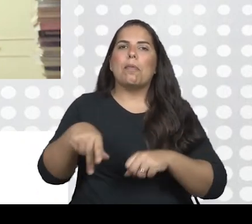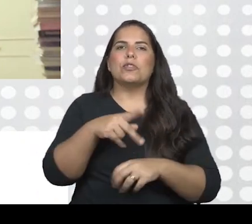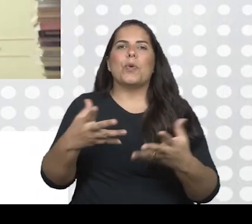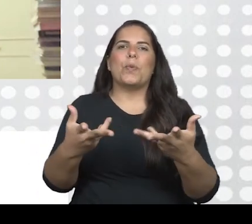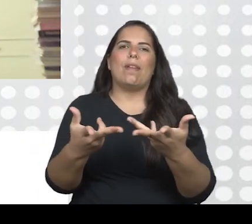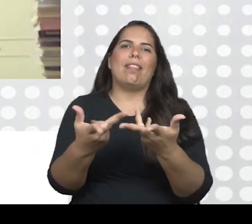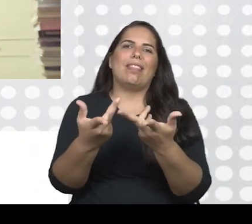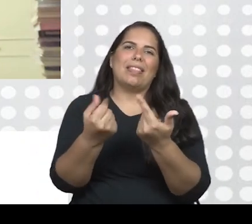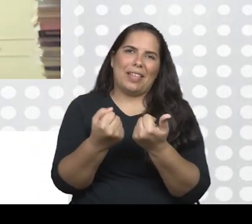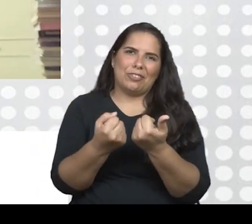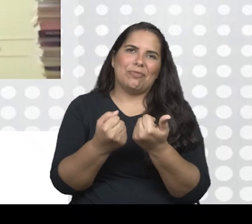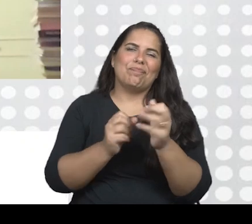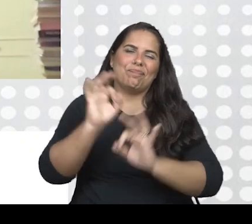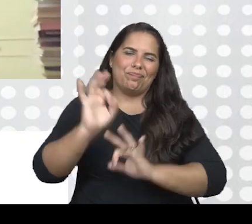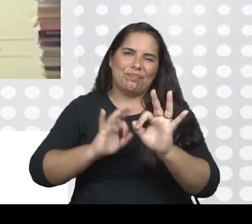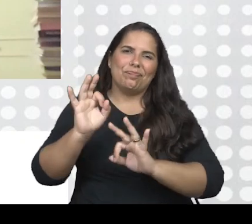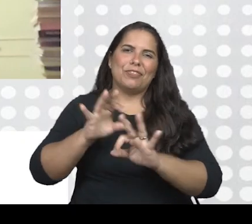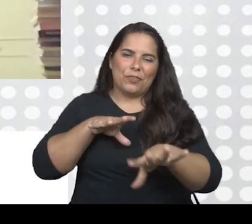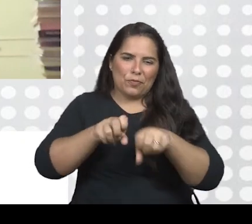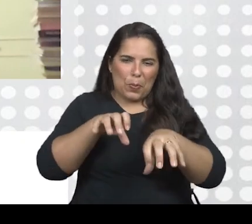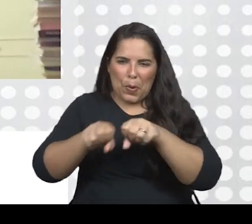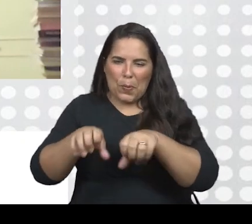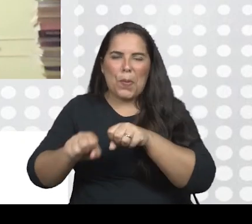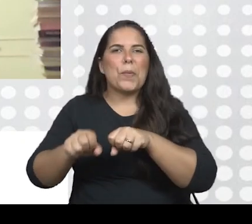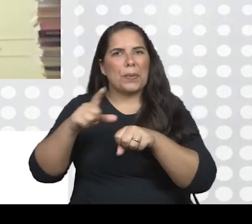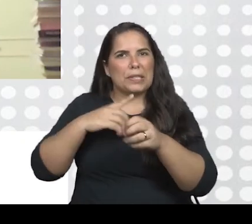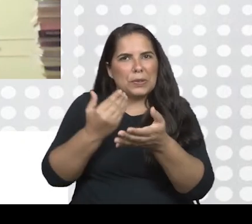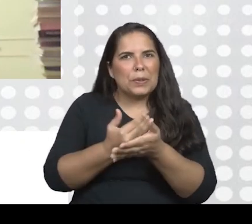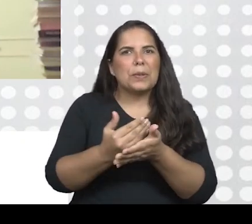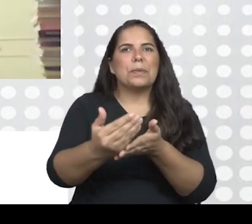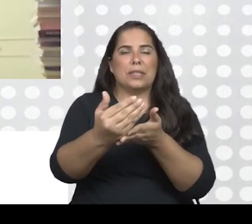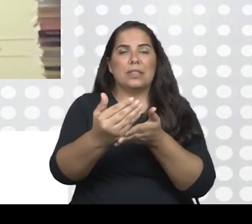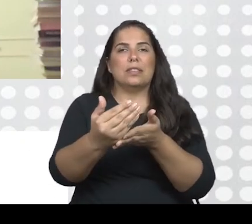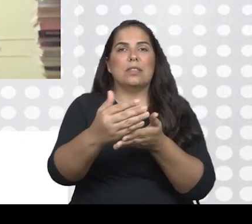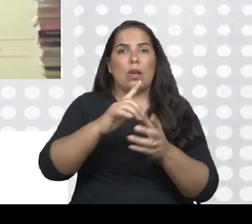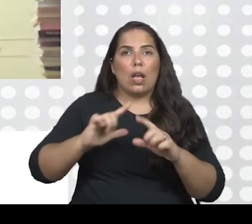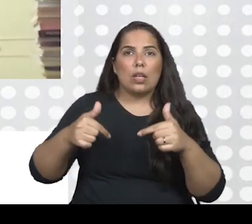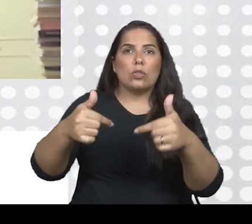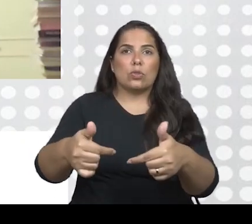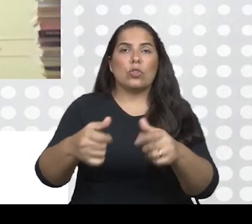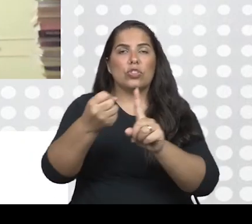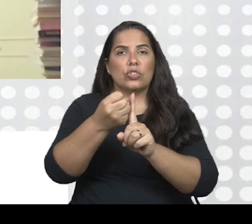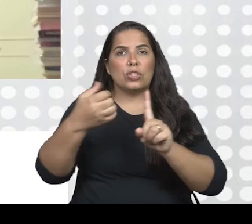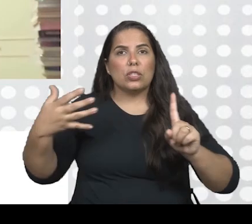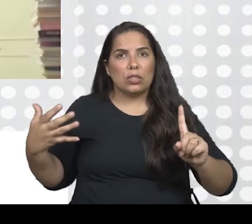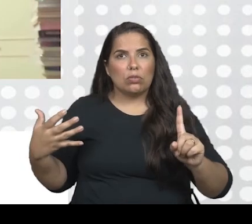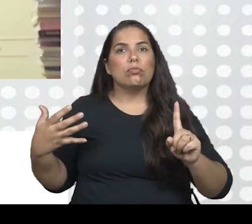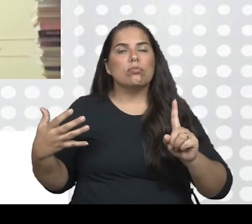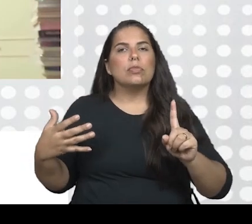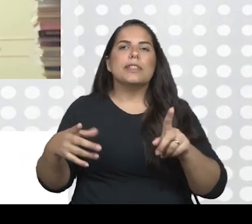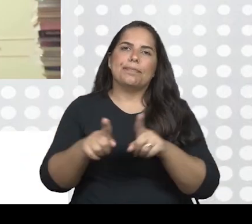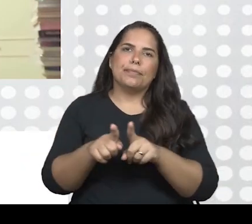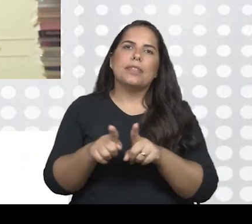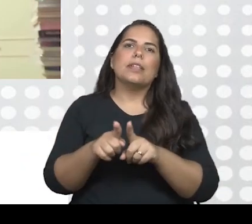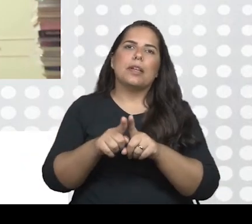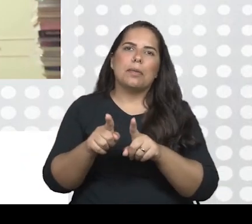mais qualidade ao articular a sua formação inicial com ações extensionistas e,